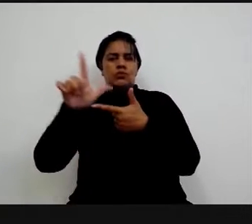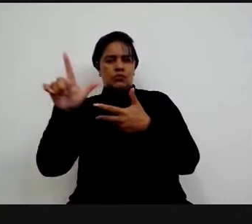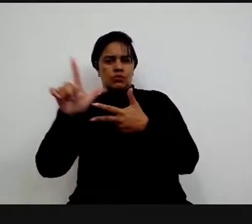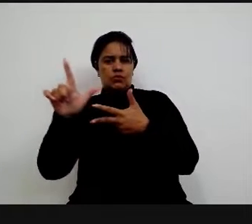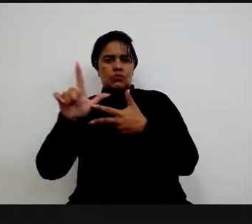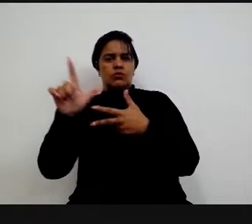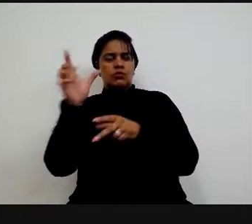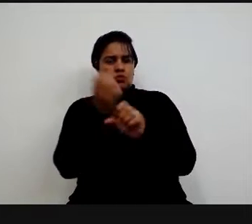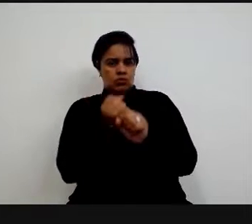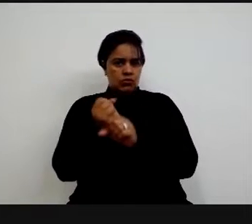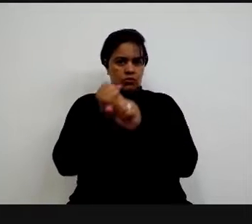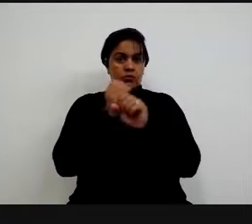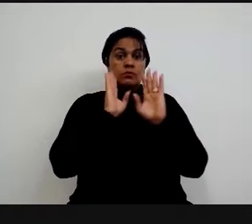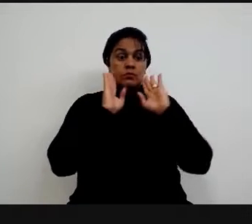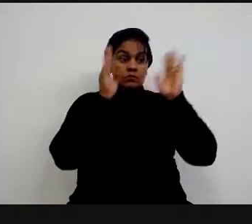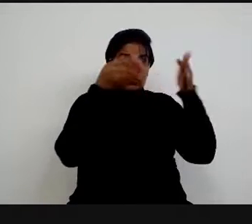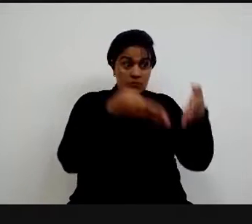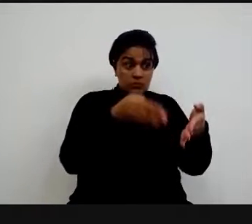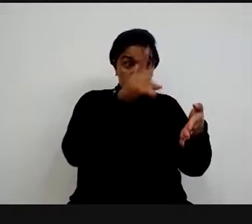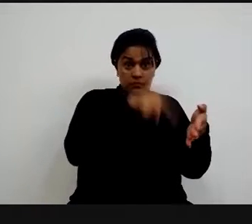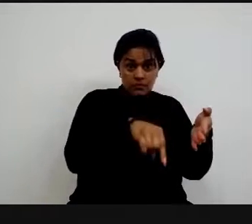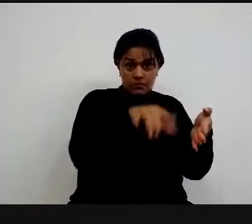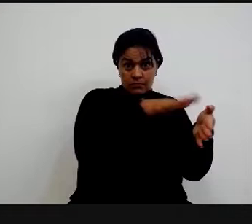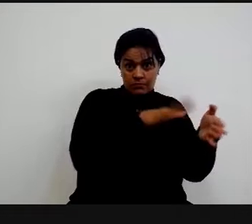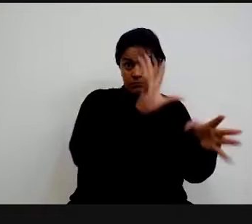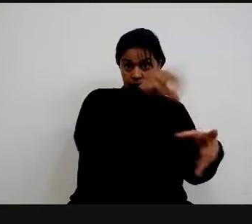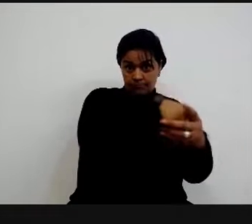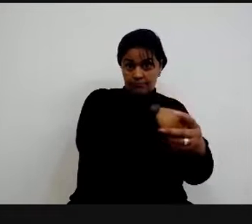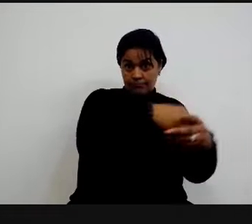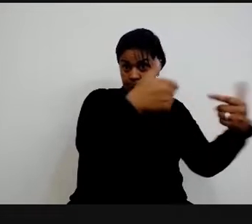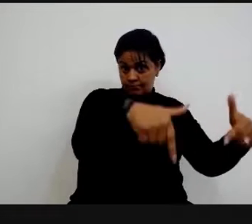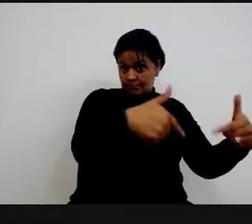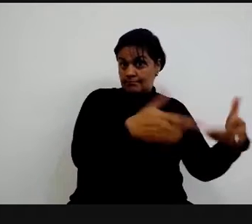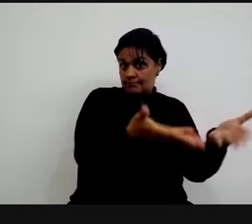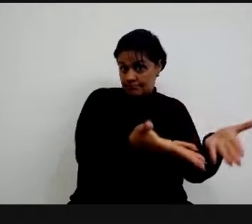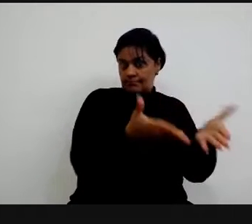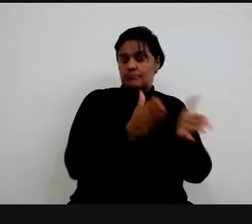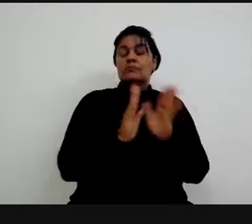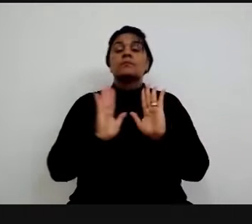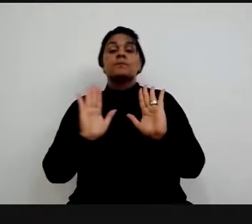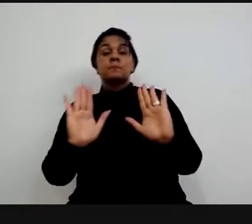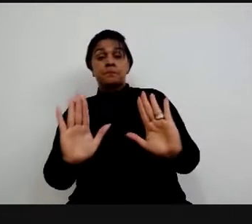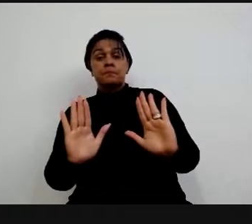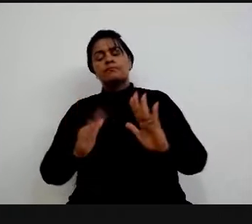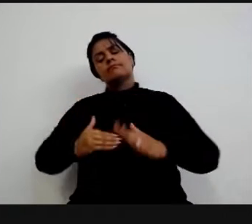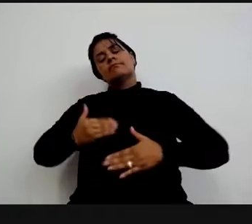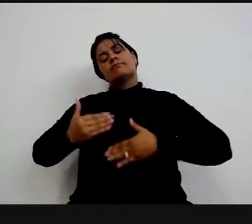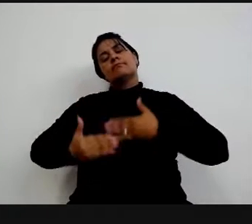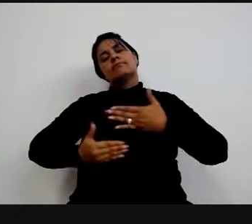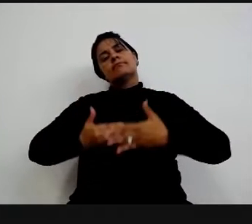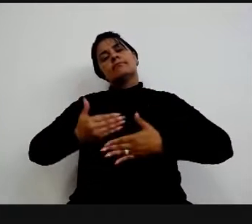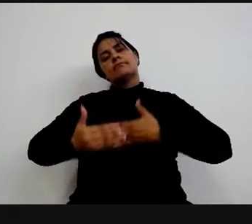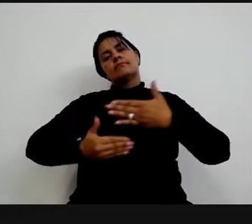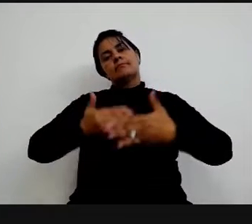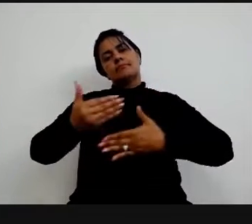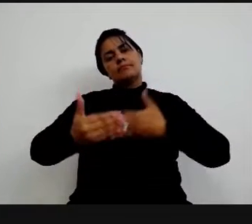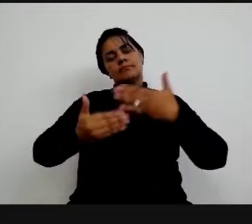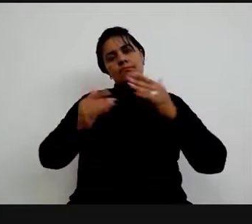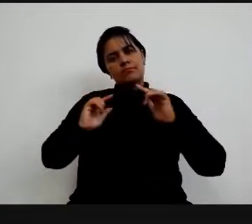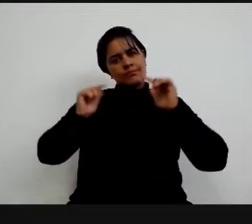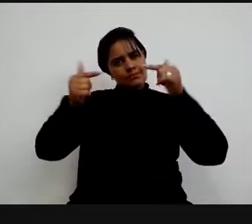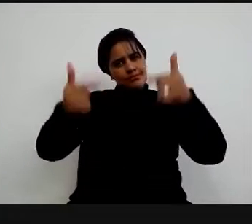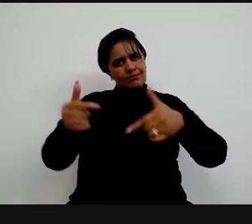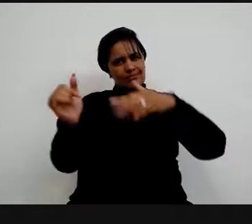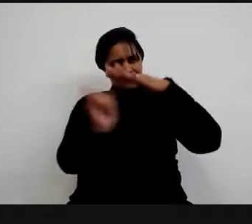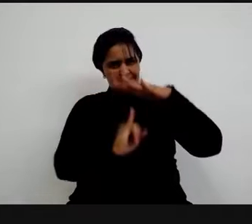mais voltadas para os seus públicos internos. Mas, com os avanços